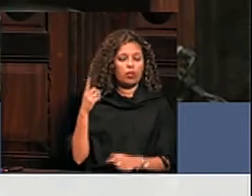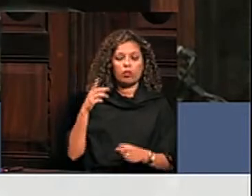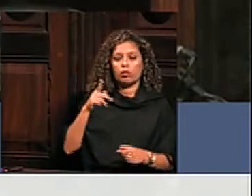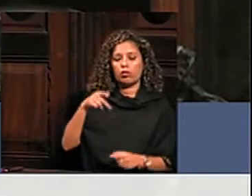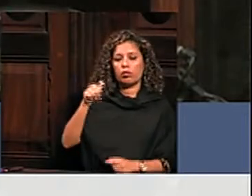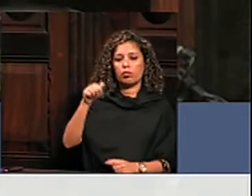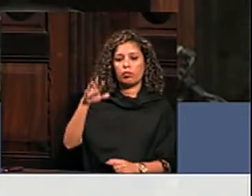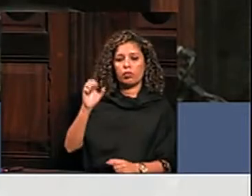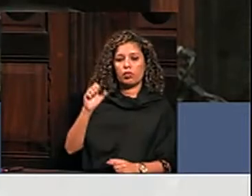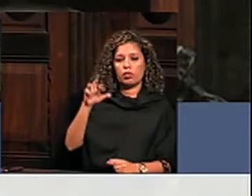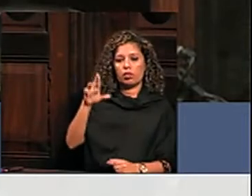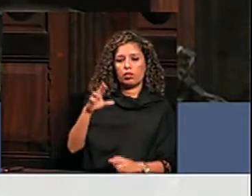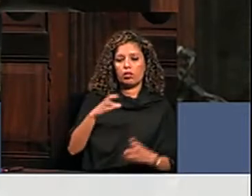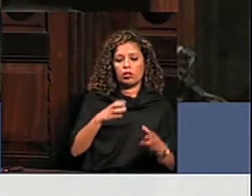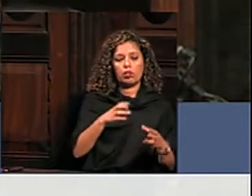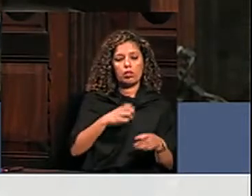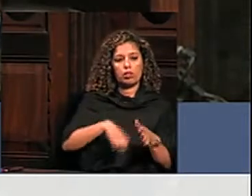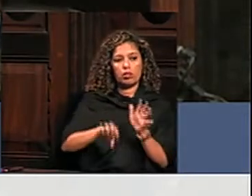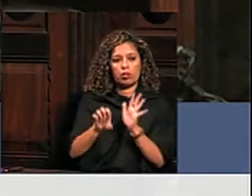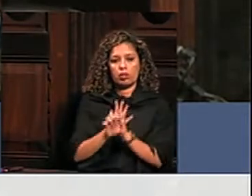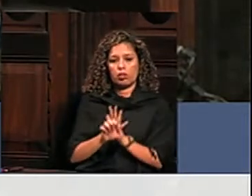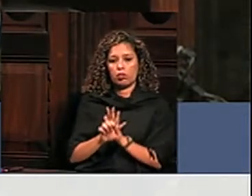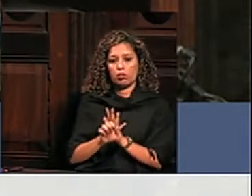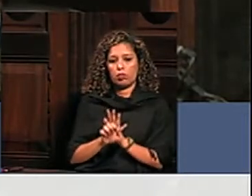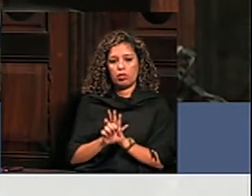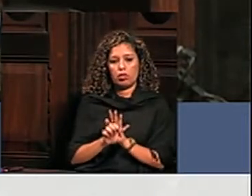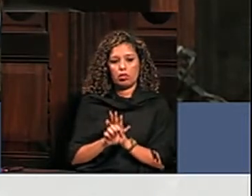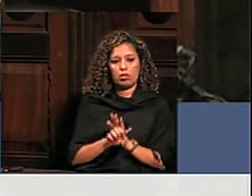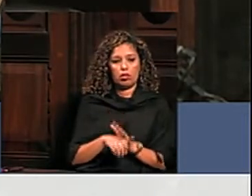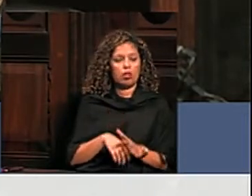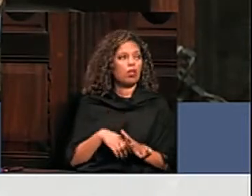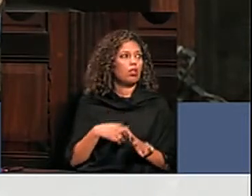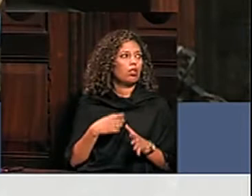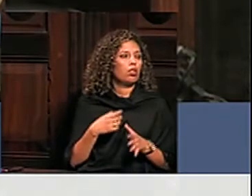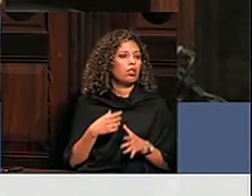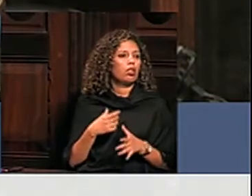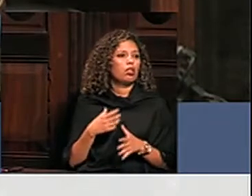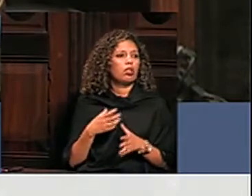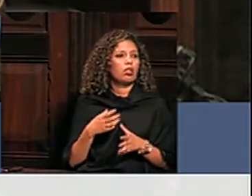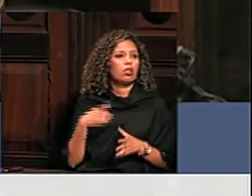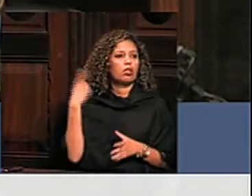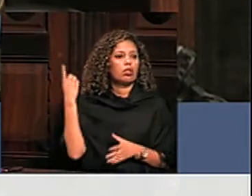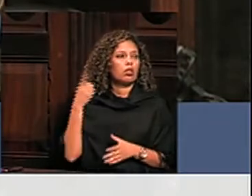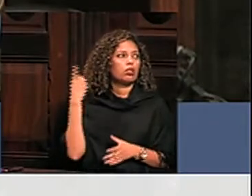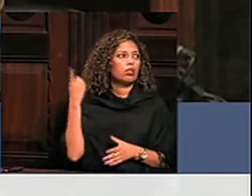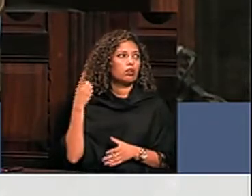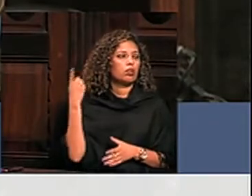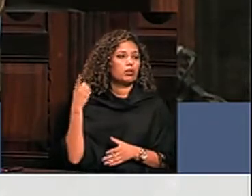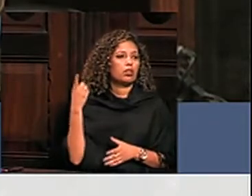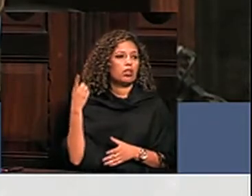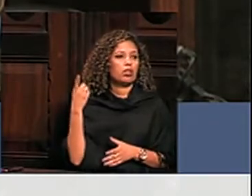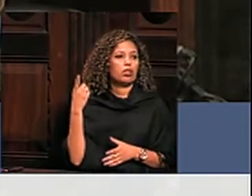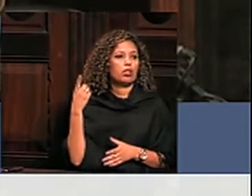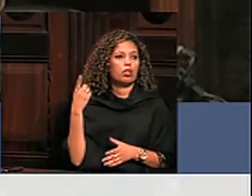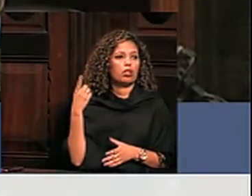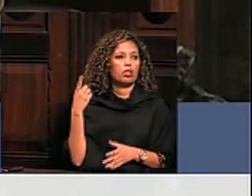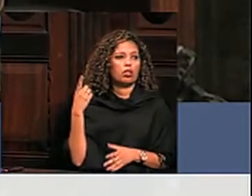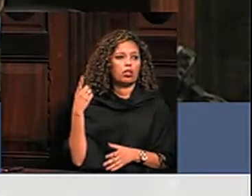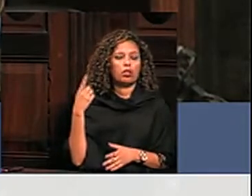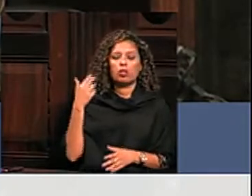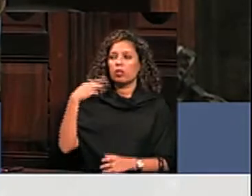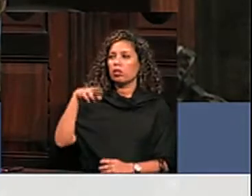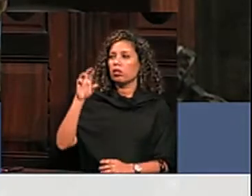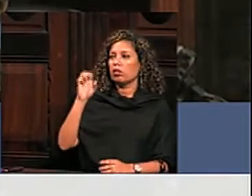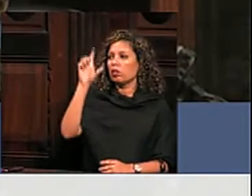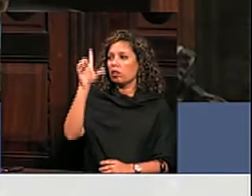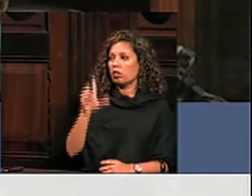emendas. Deputado Gustavo está no plenário? Estava agora. André. É o nosso presidente André Lazzaroni, por